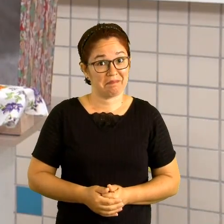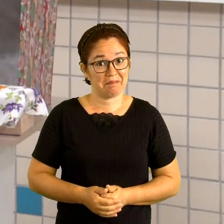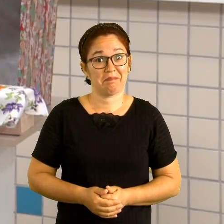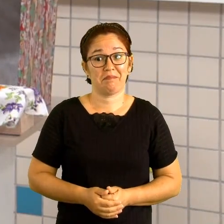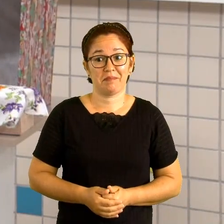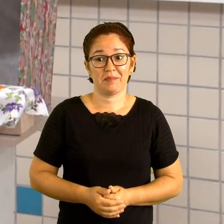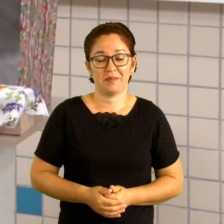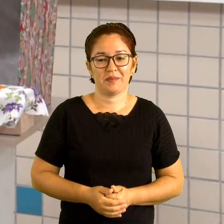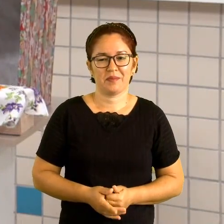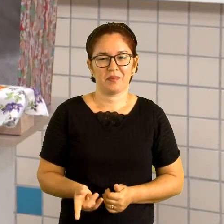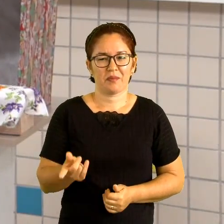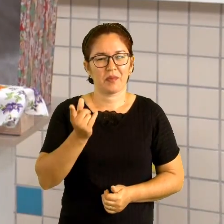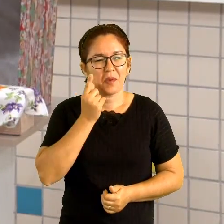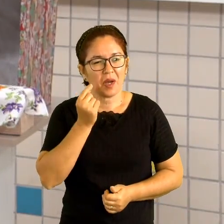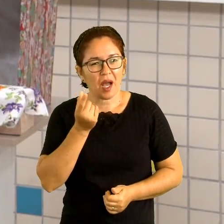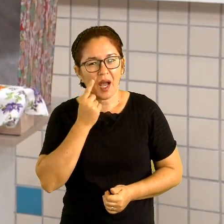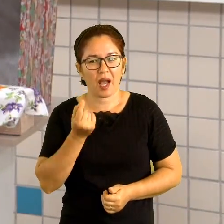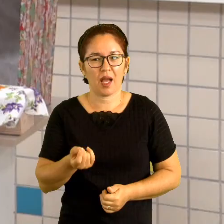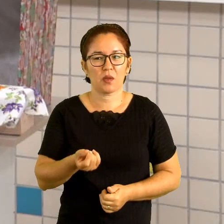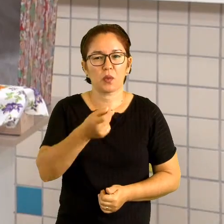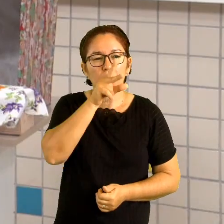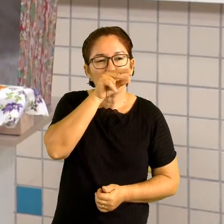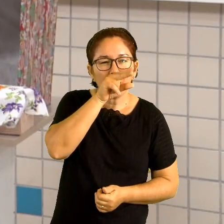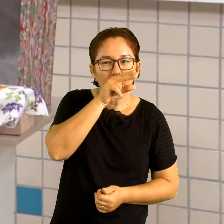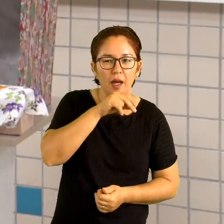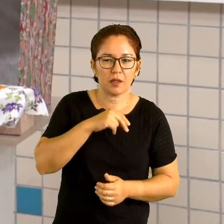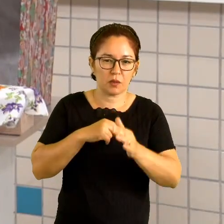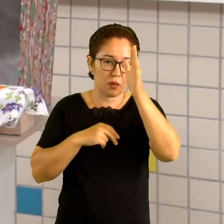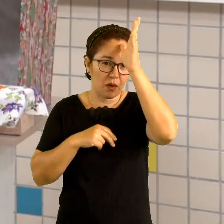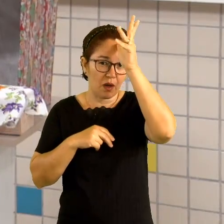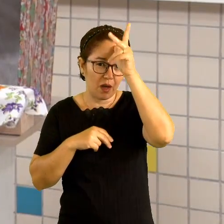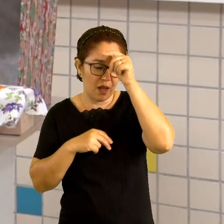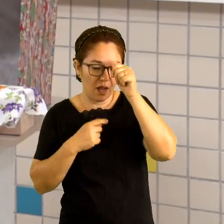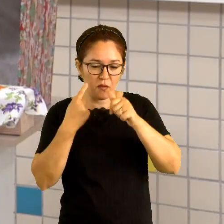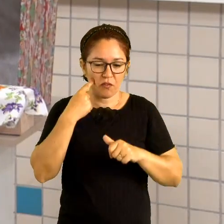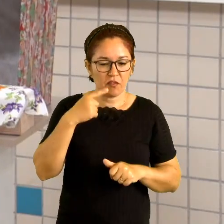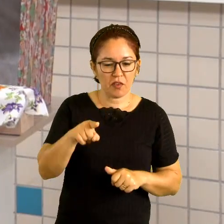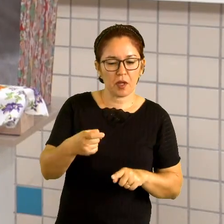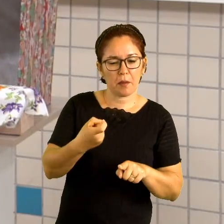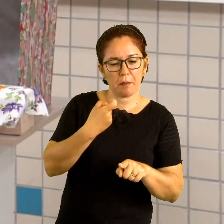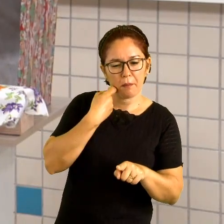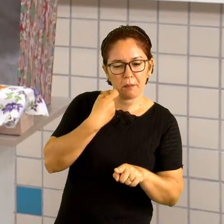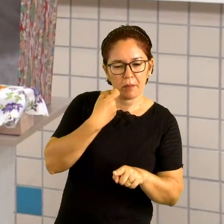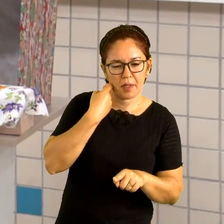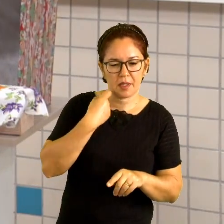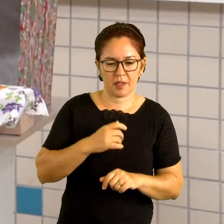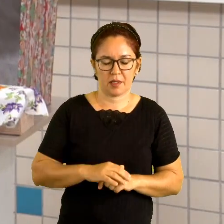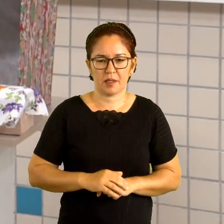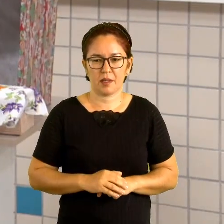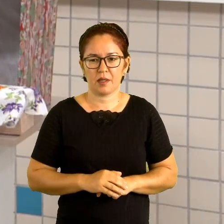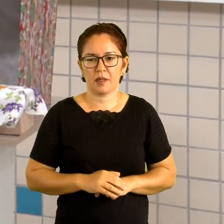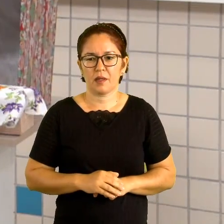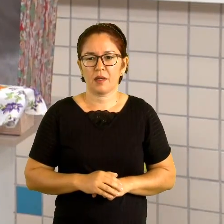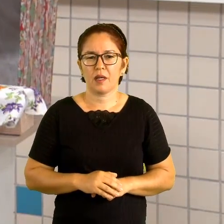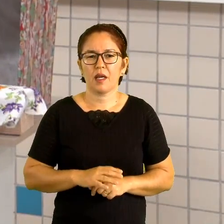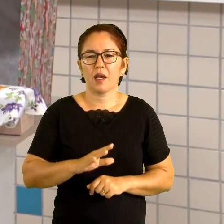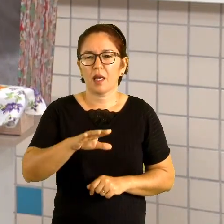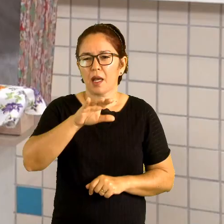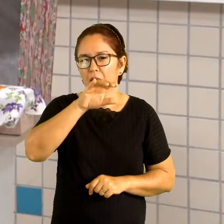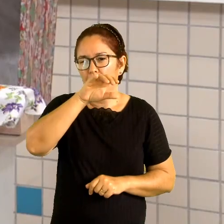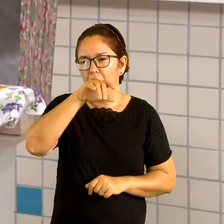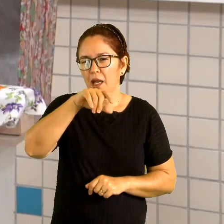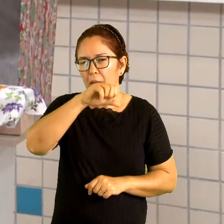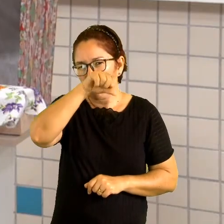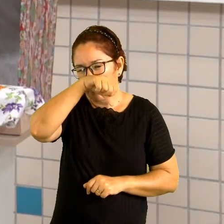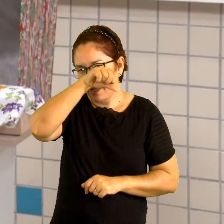O gato, o pato e o galo viram um peixe. Eles perguntaram para o porco: porco, você nada